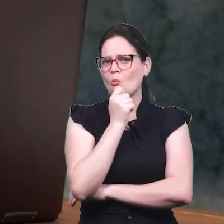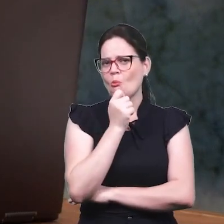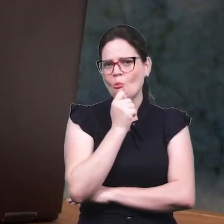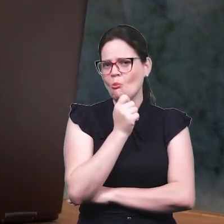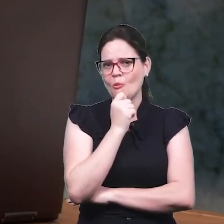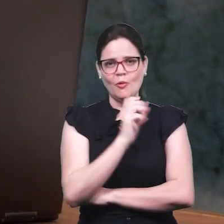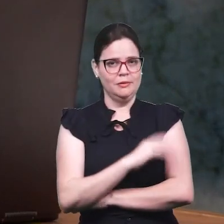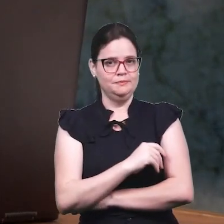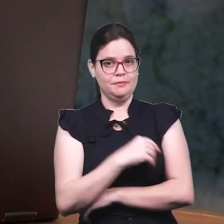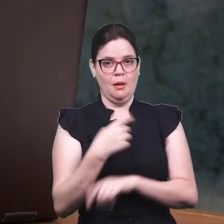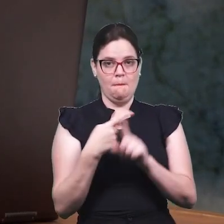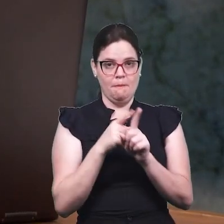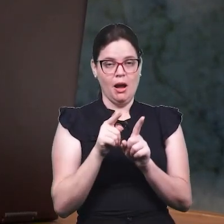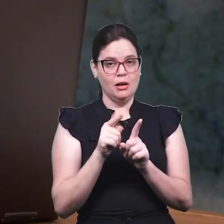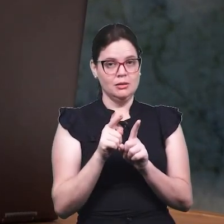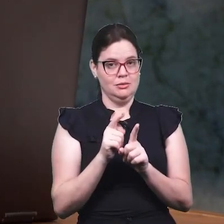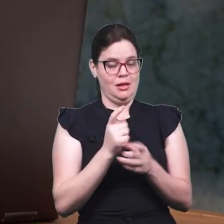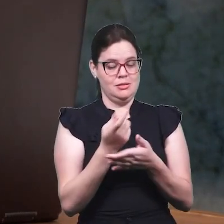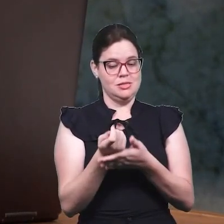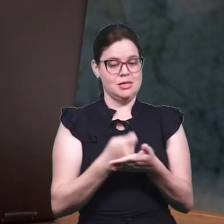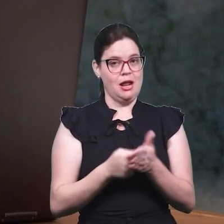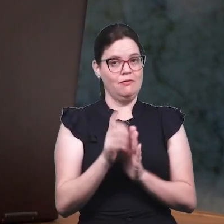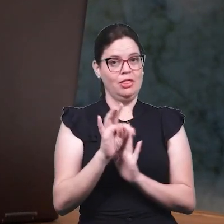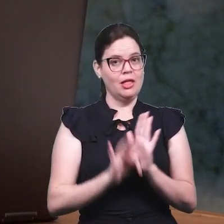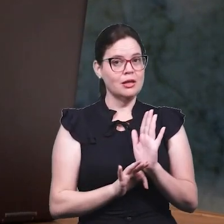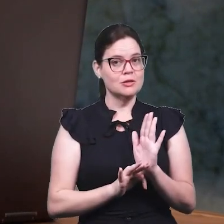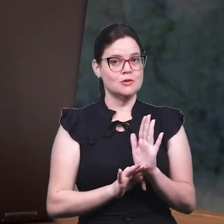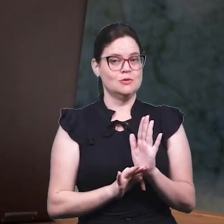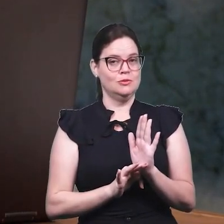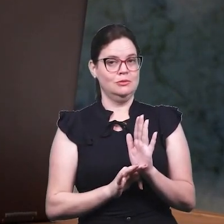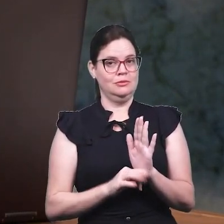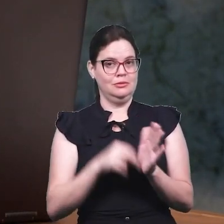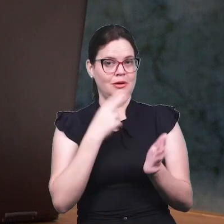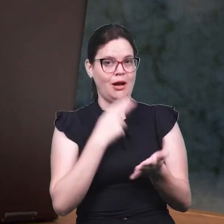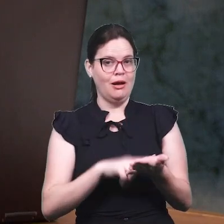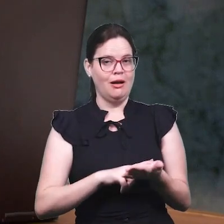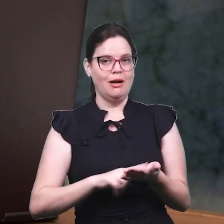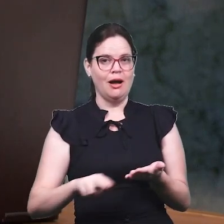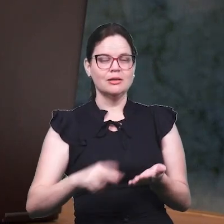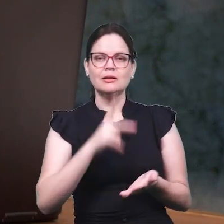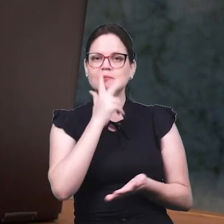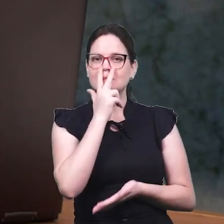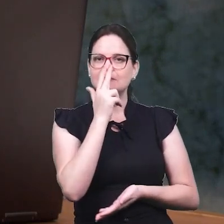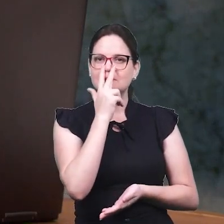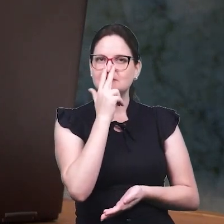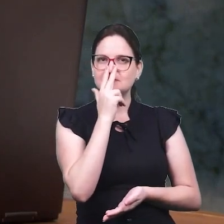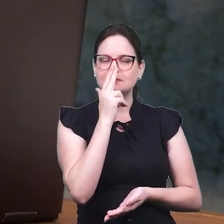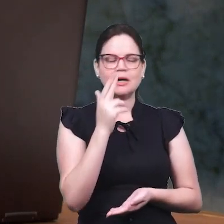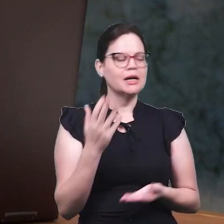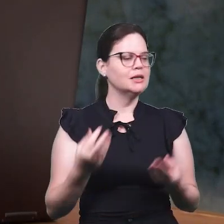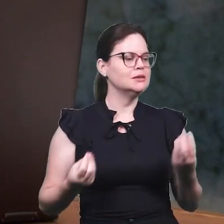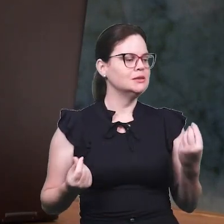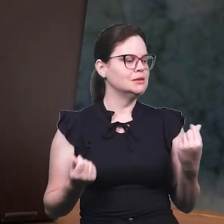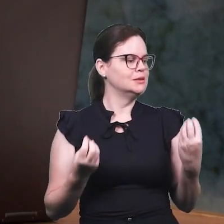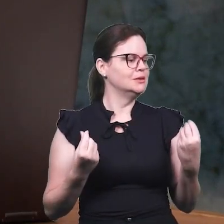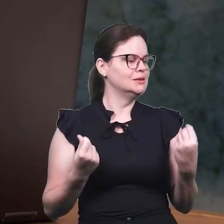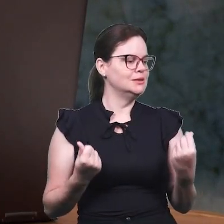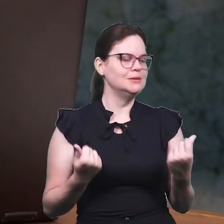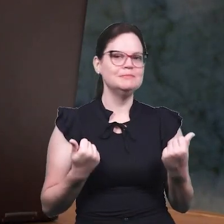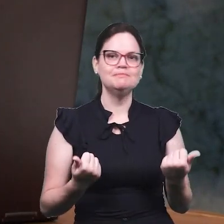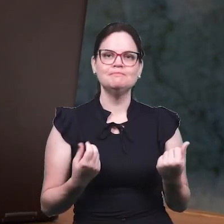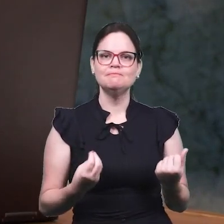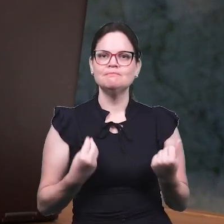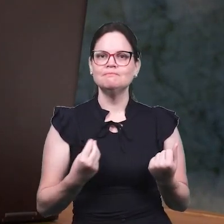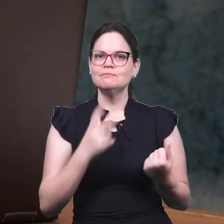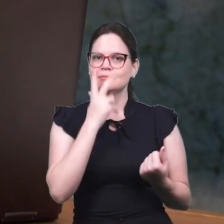E ele escreve a igreja de Roma como se ele tivesse... Vou falar de outra